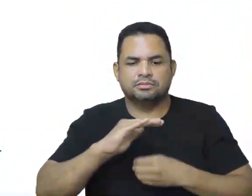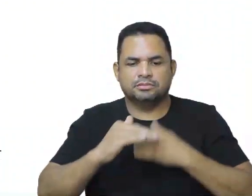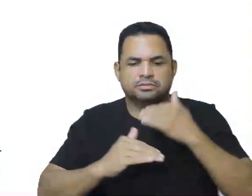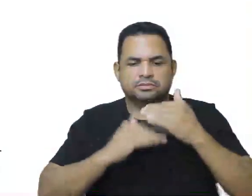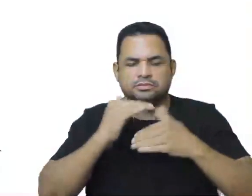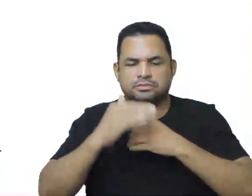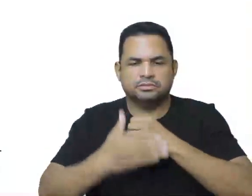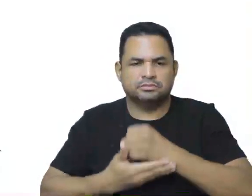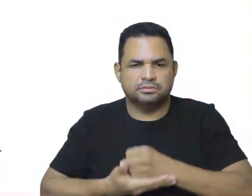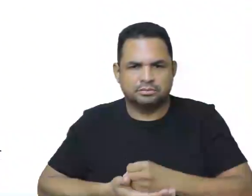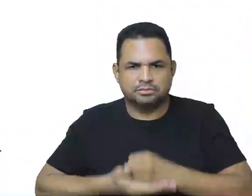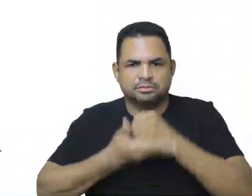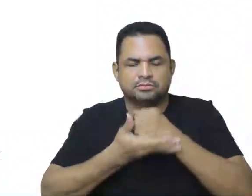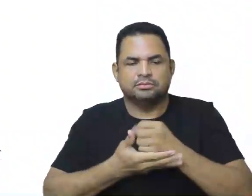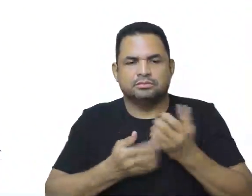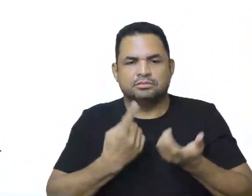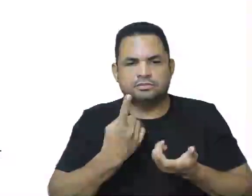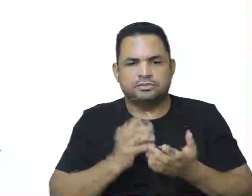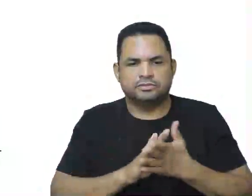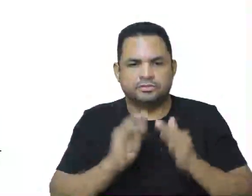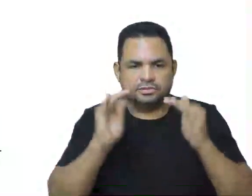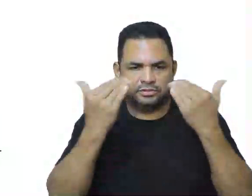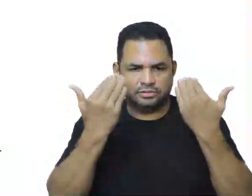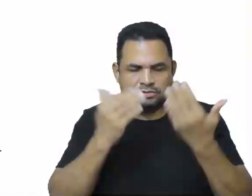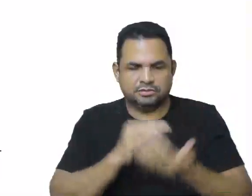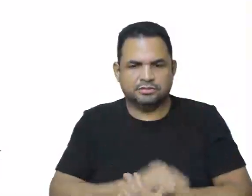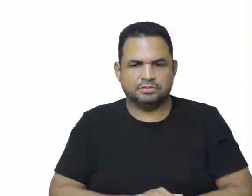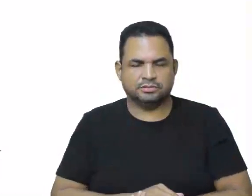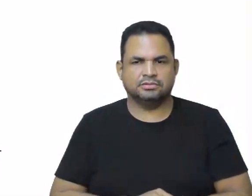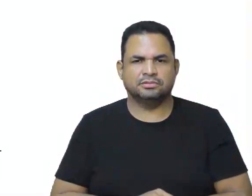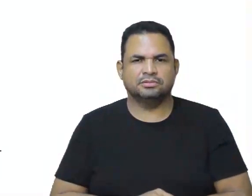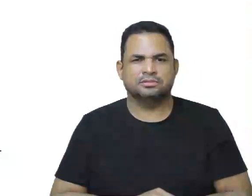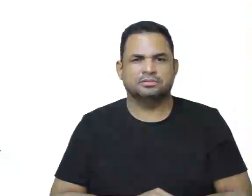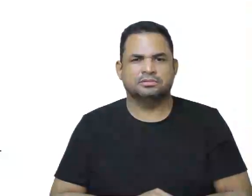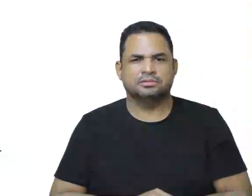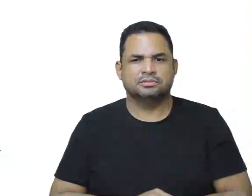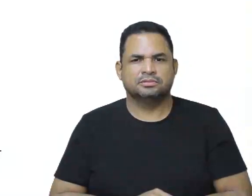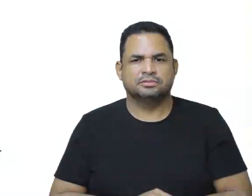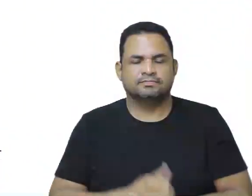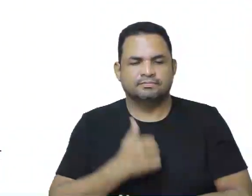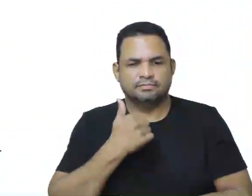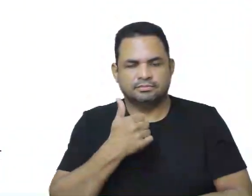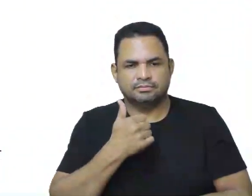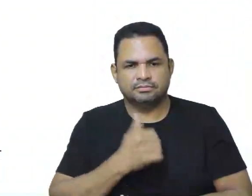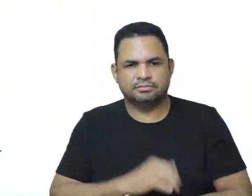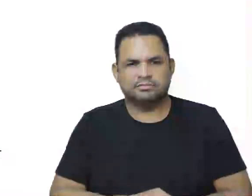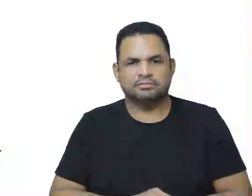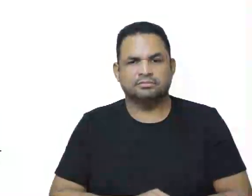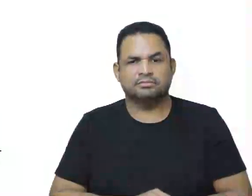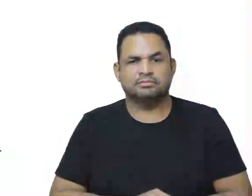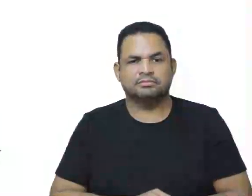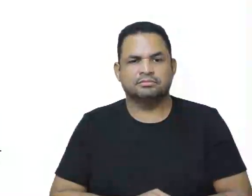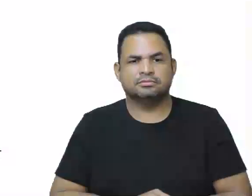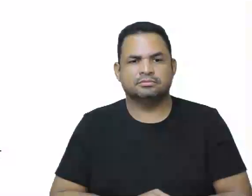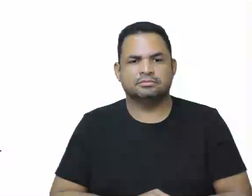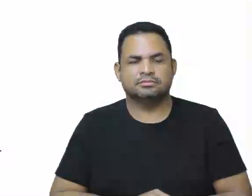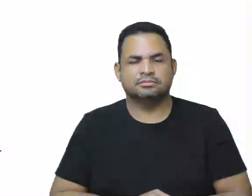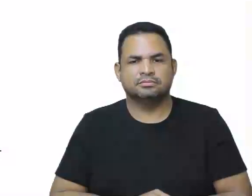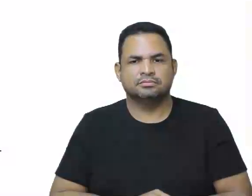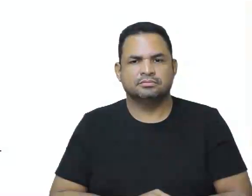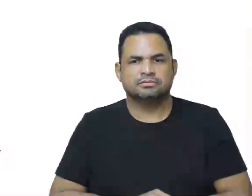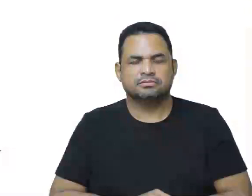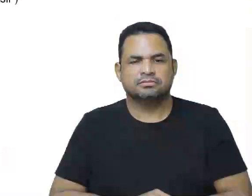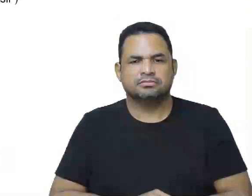que você ficou ligado durante a aula, que eu já não vou repetir mais para vocês. Beleza? Do que seja